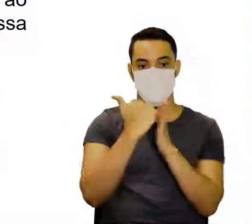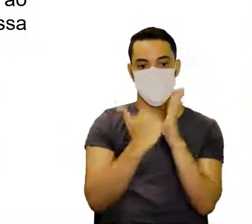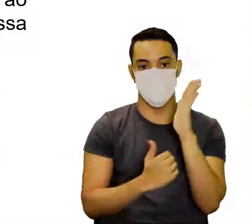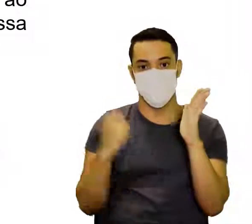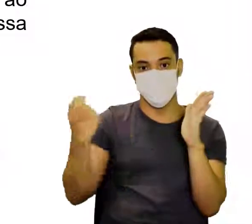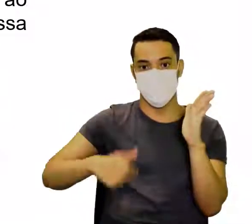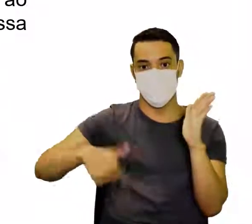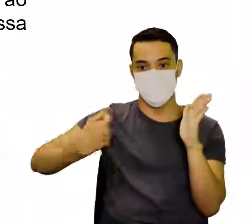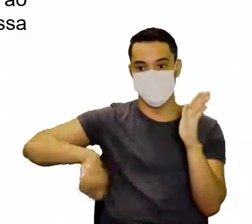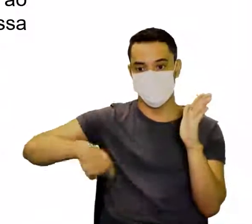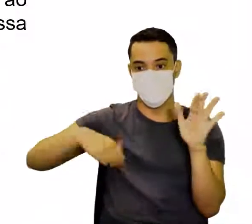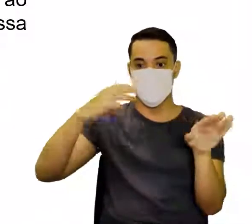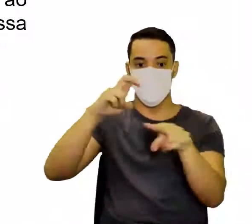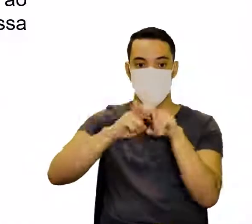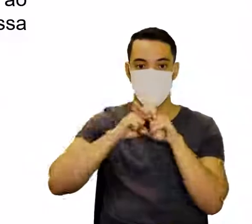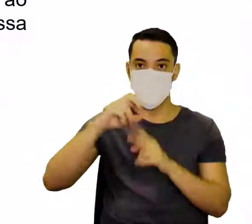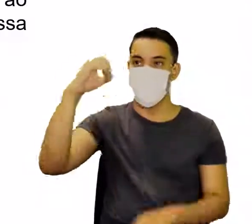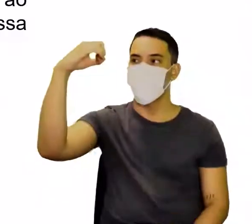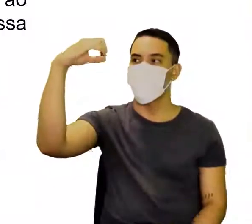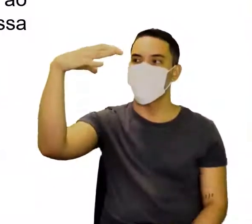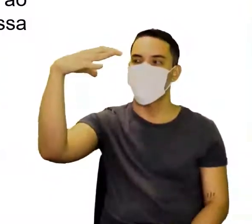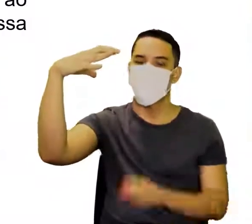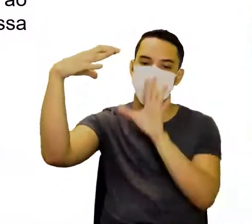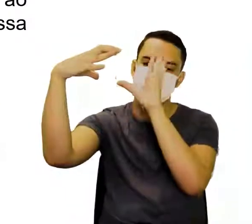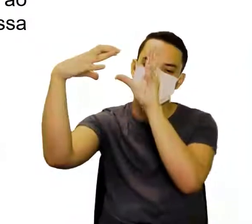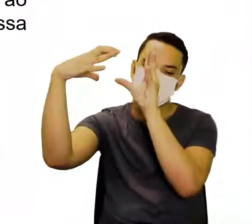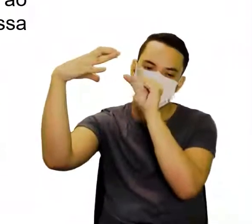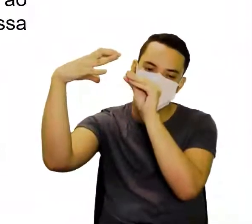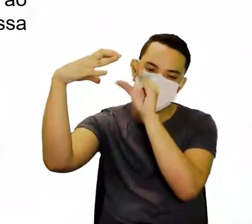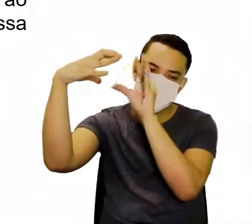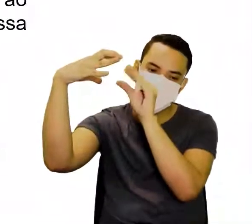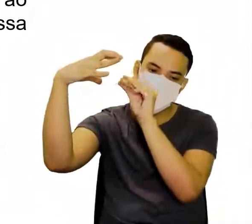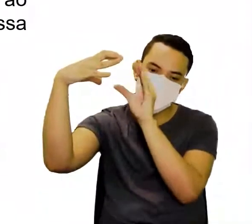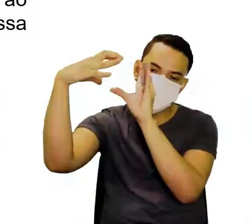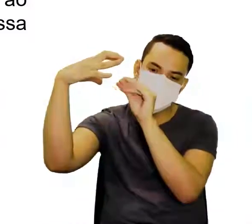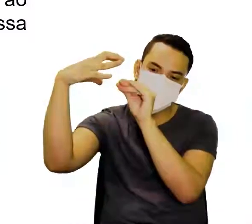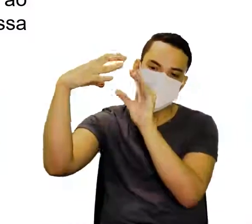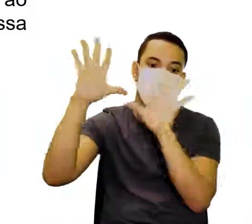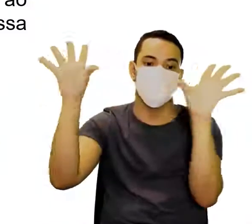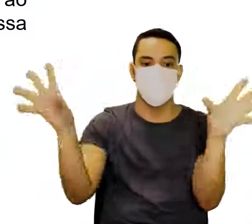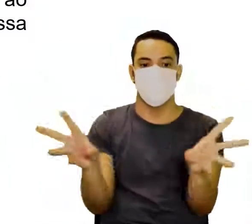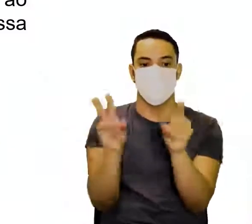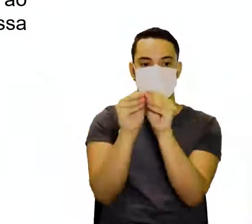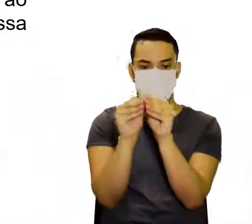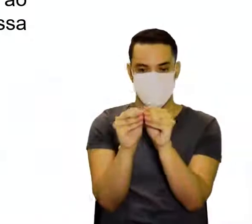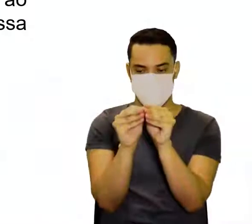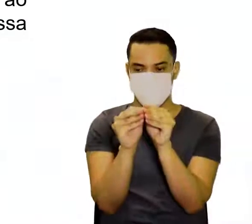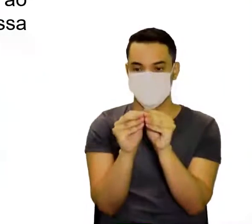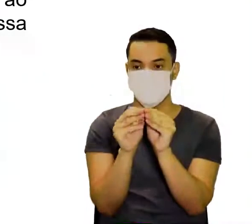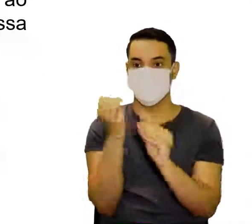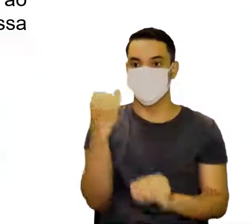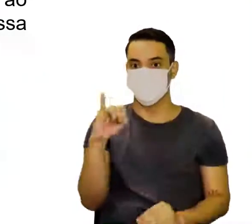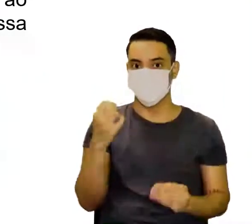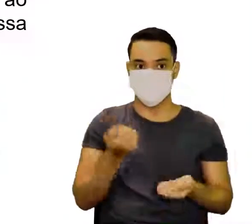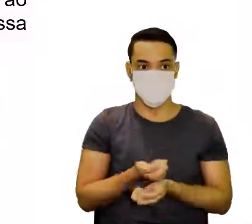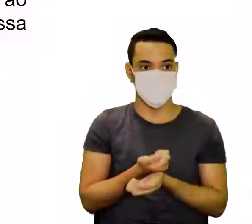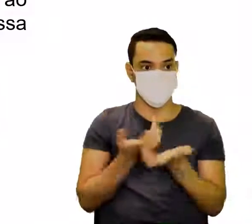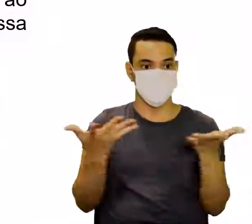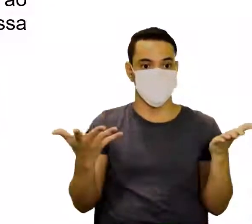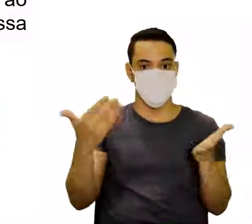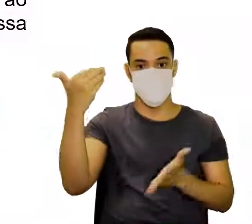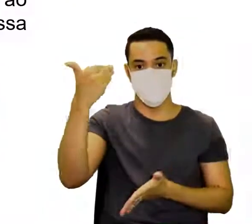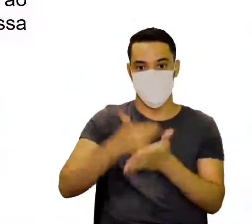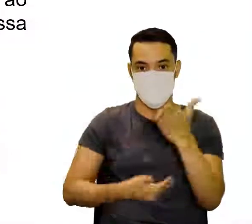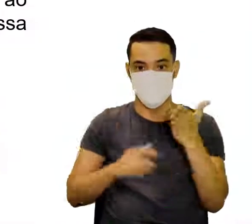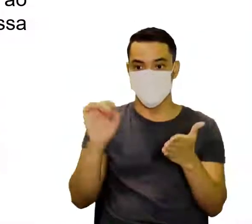necessário, então o brilho da lâmpada será o quê? Menos intenso. Em resumo, se fornece menos